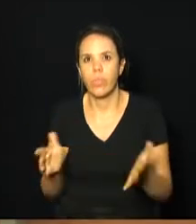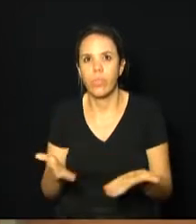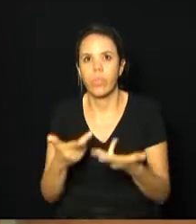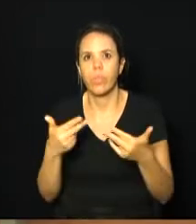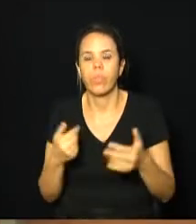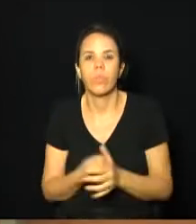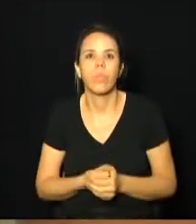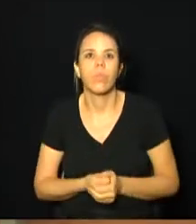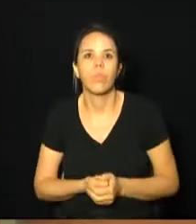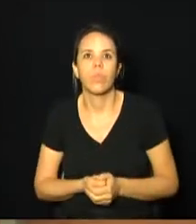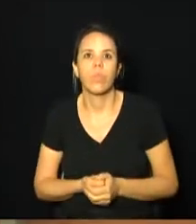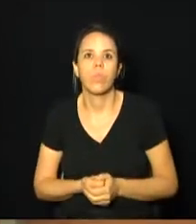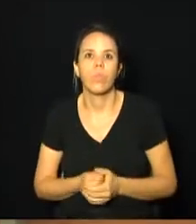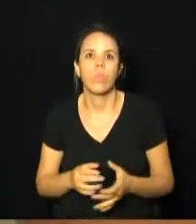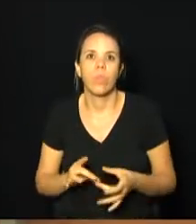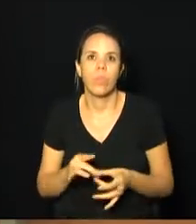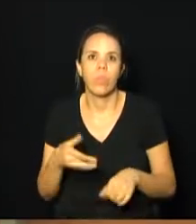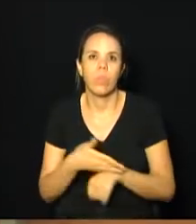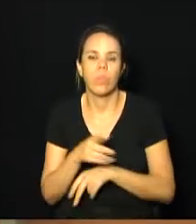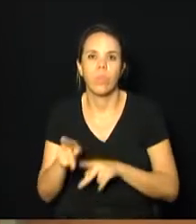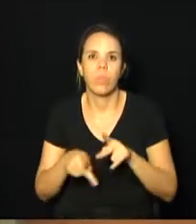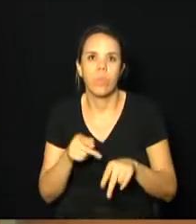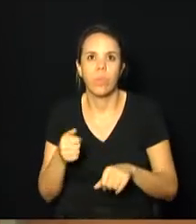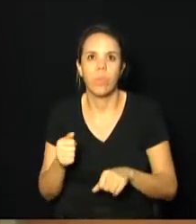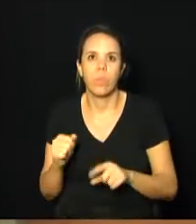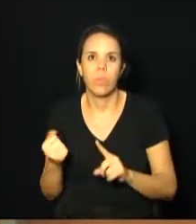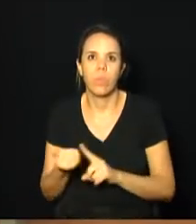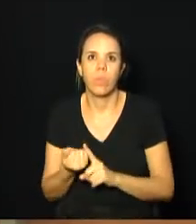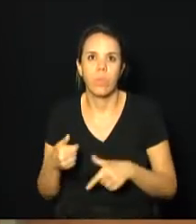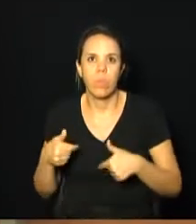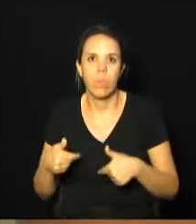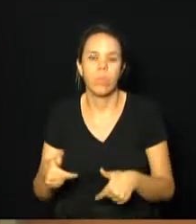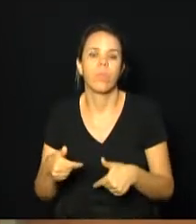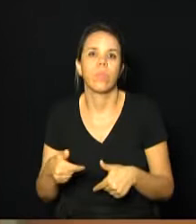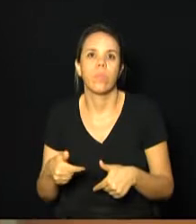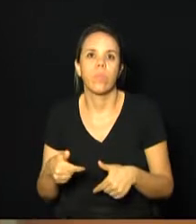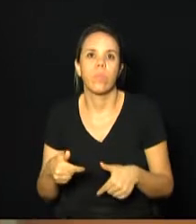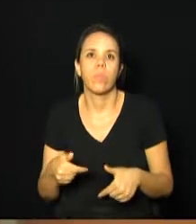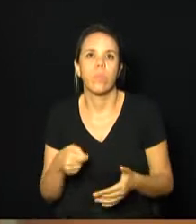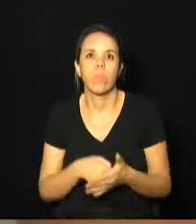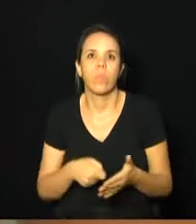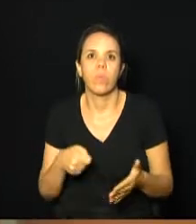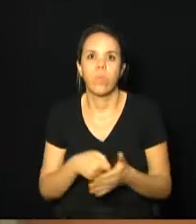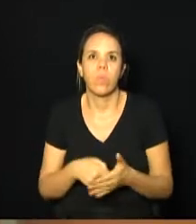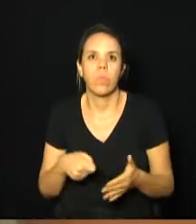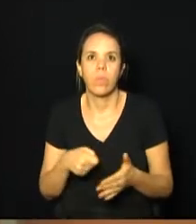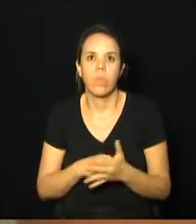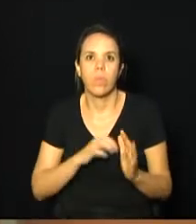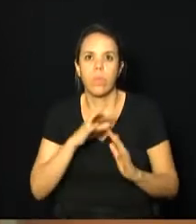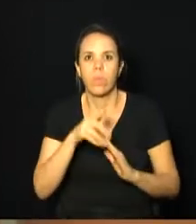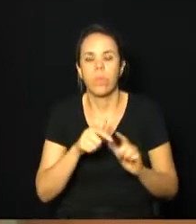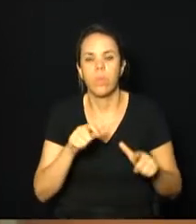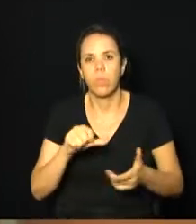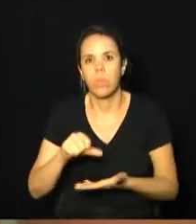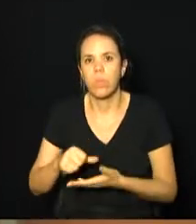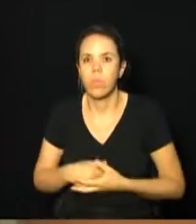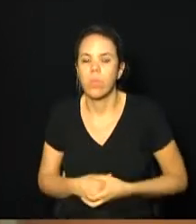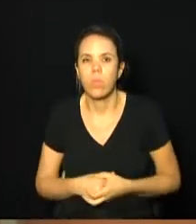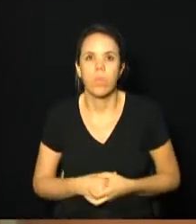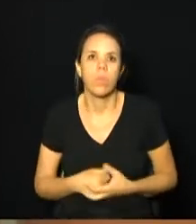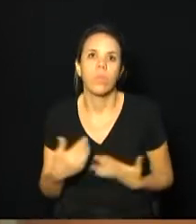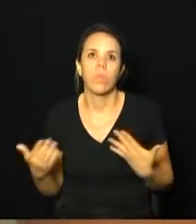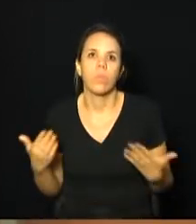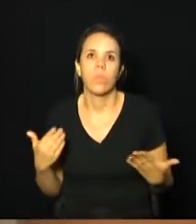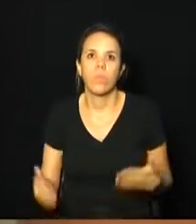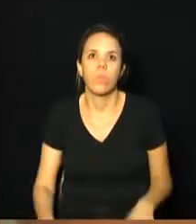incentivar essa participação social, né? Esse engajamento social nas causas ambientais nessas regiões, né? E